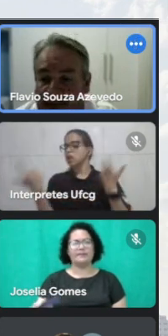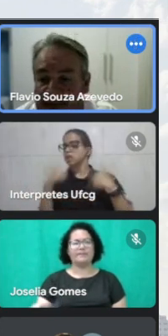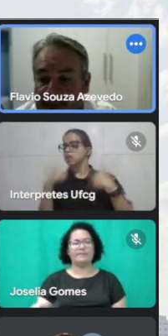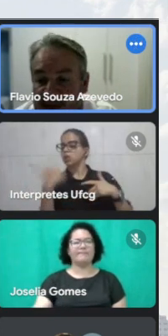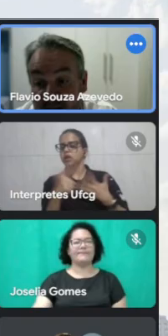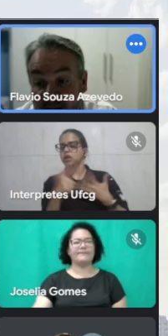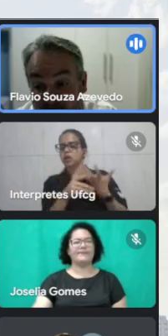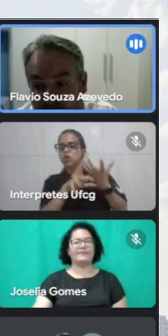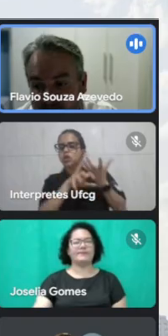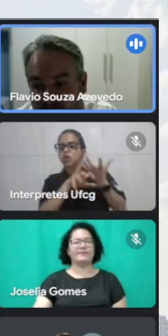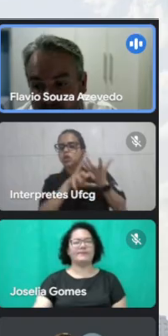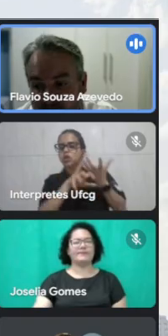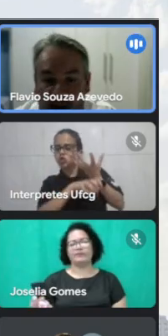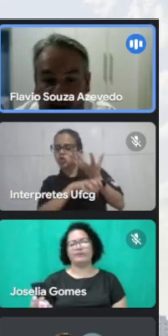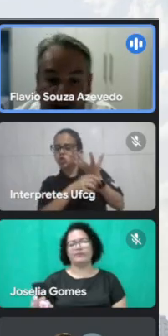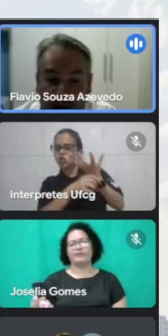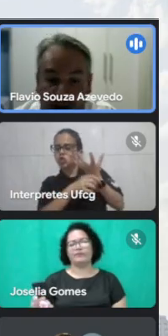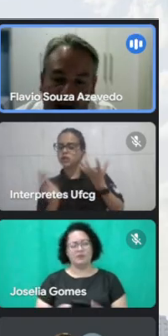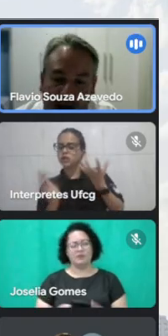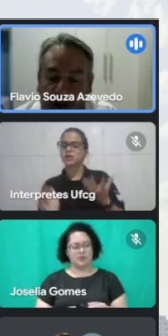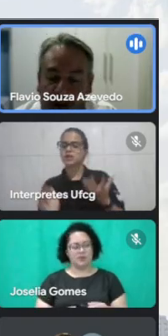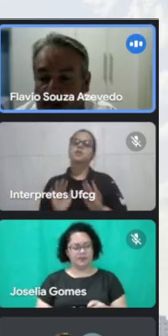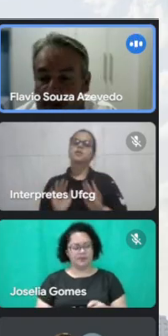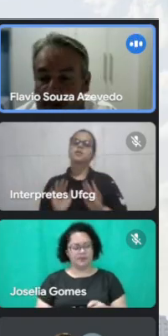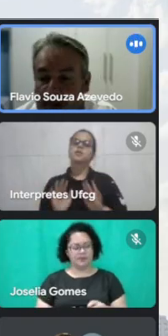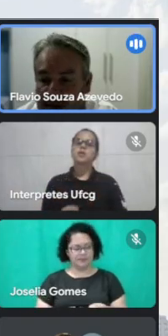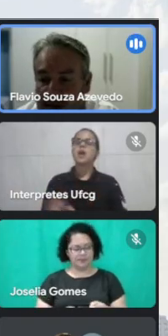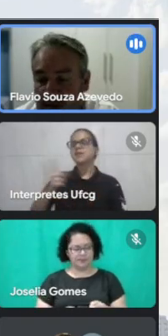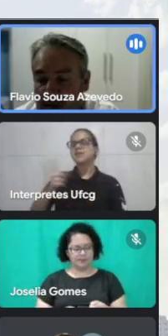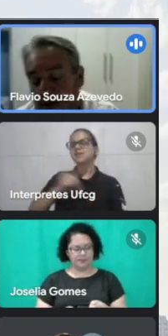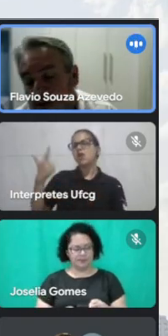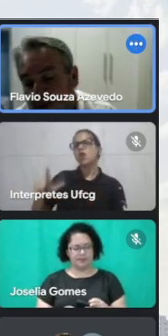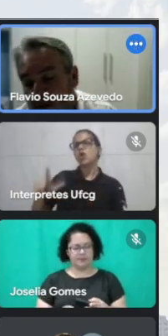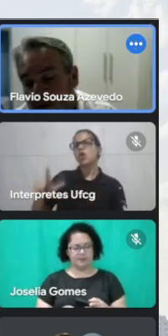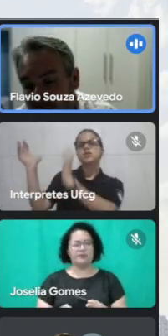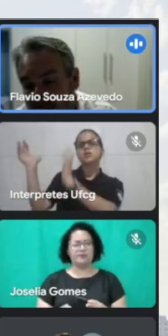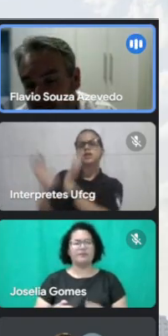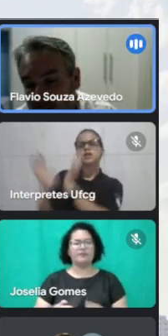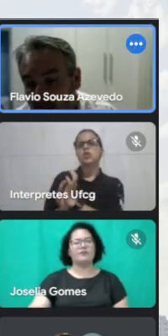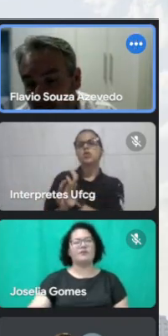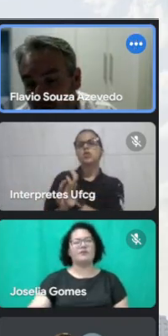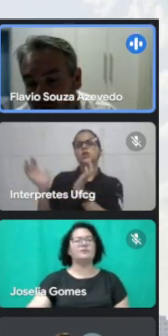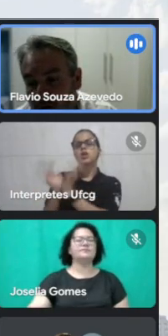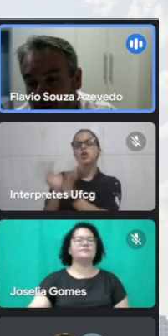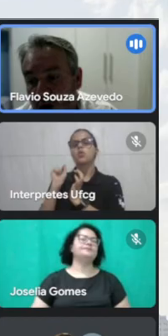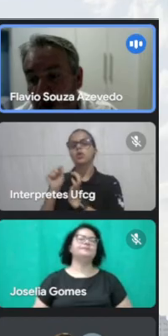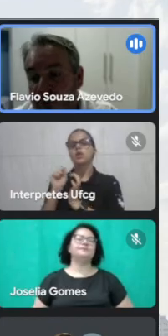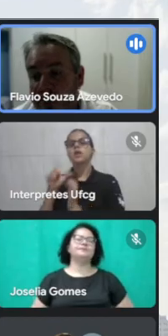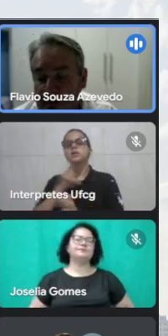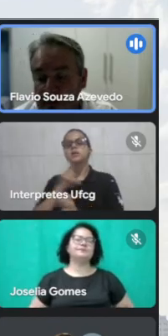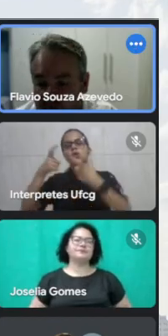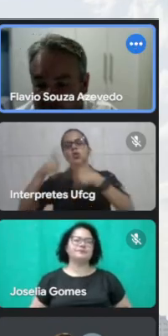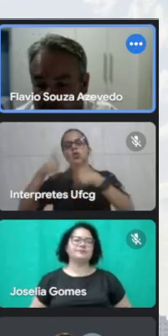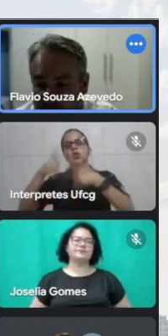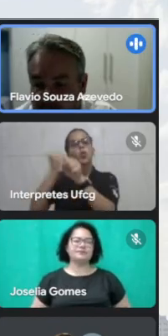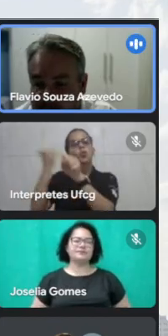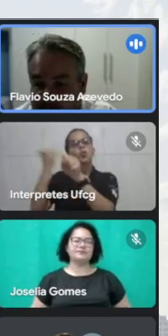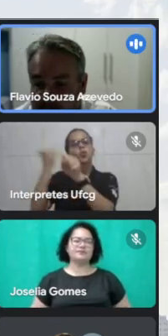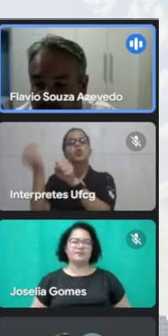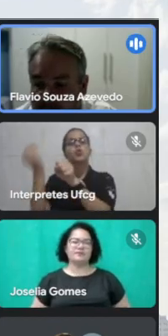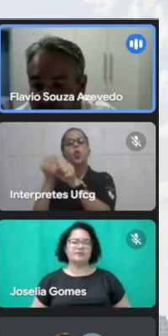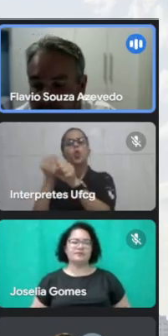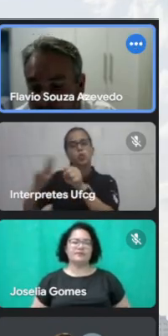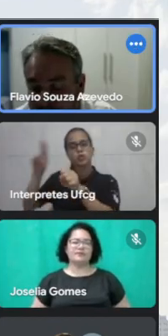substrato. E existe também, né, nem está naquela categoria lá, mas existe esses pântanos construídos com árvores. Né, ele